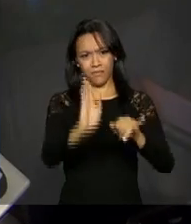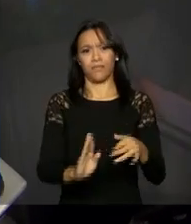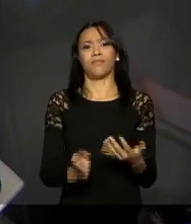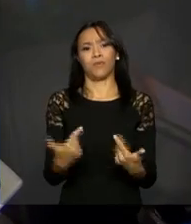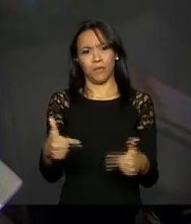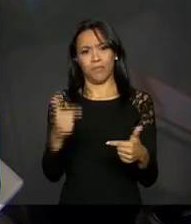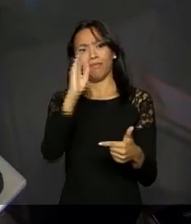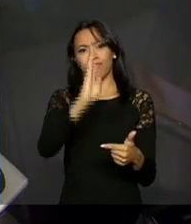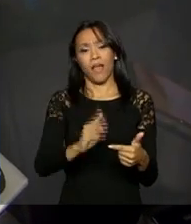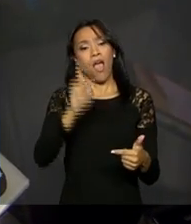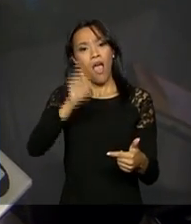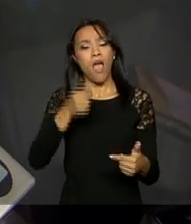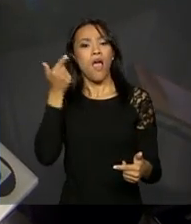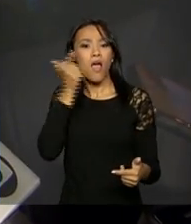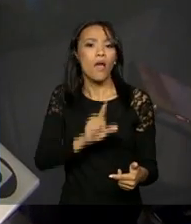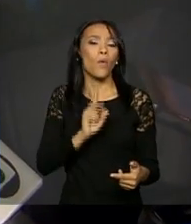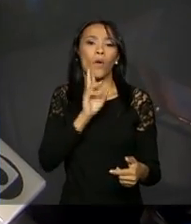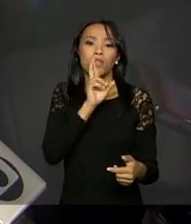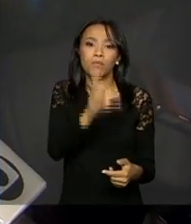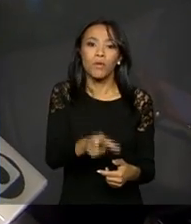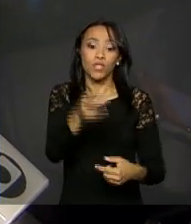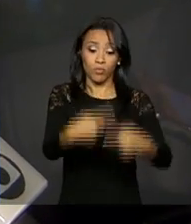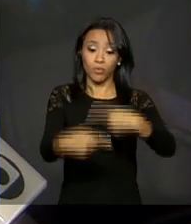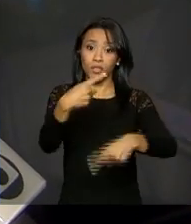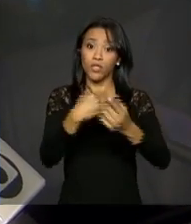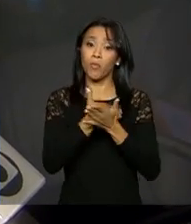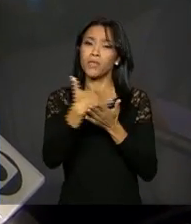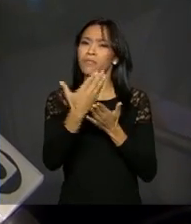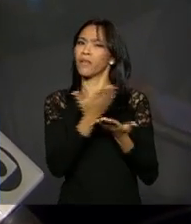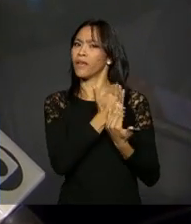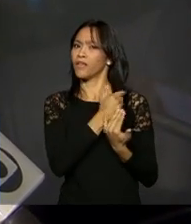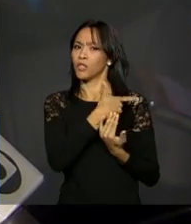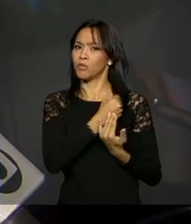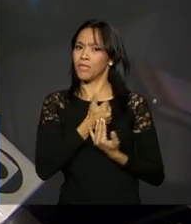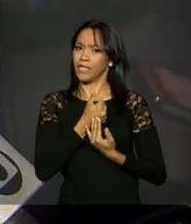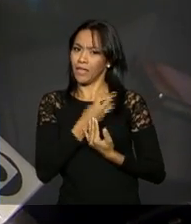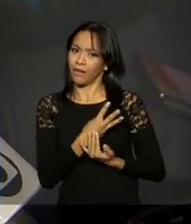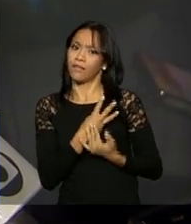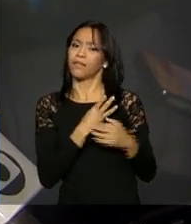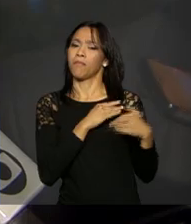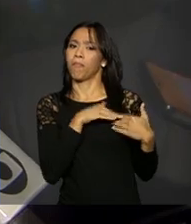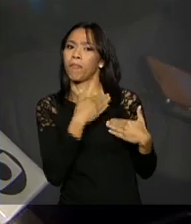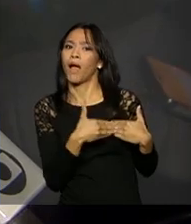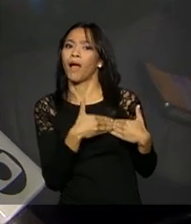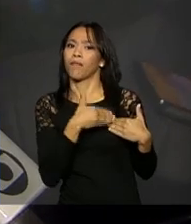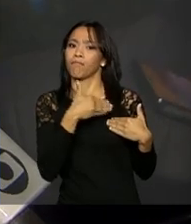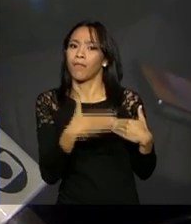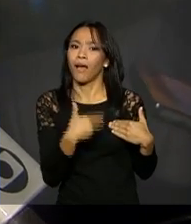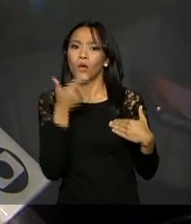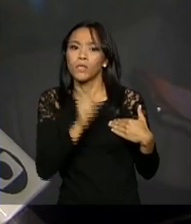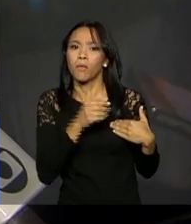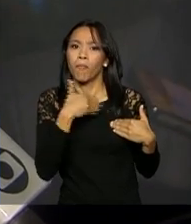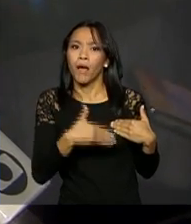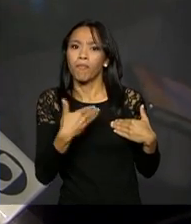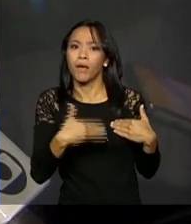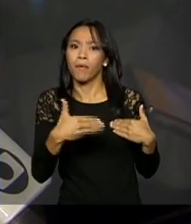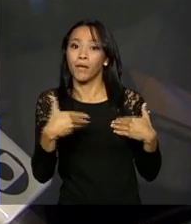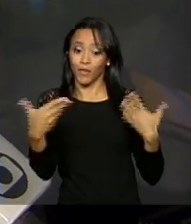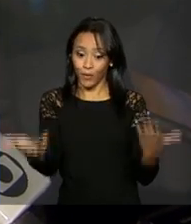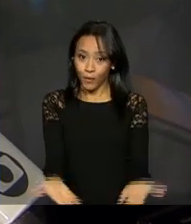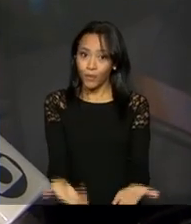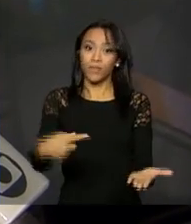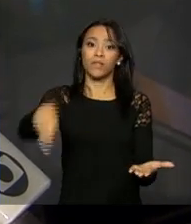de uma política que a gente vem fazendo desde 2003, passando por etapas. E hoje a gente tem aí os